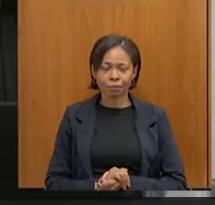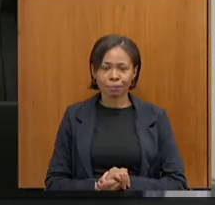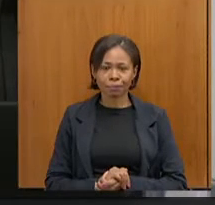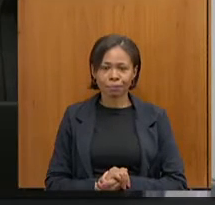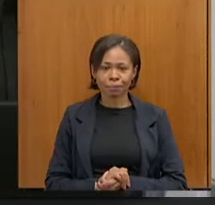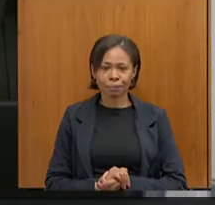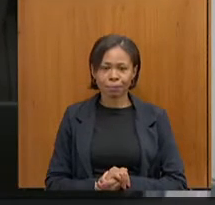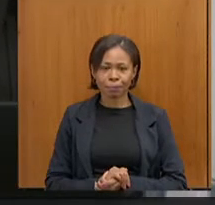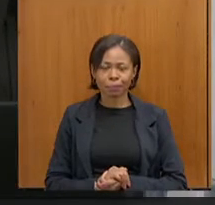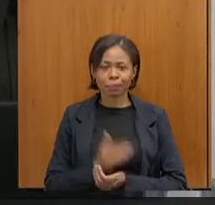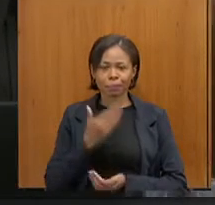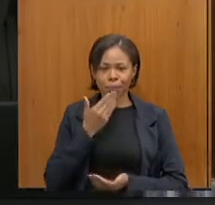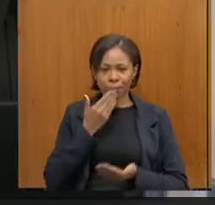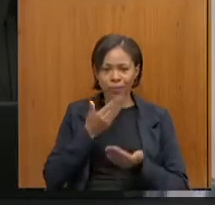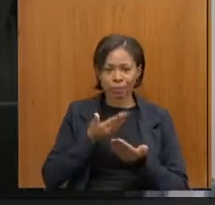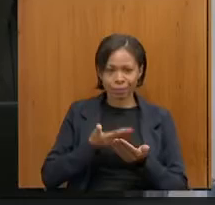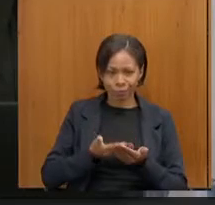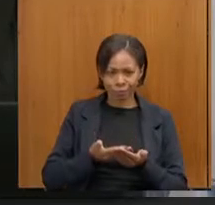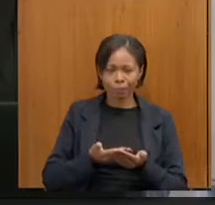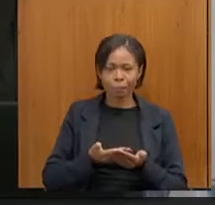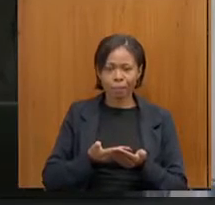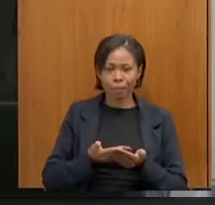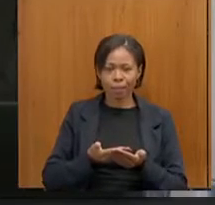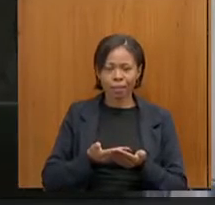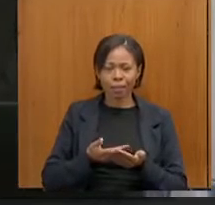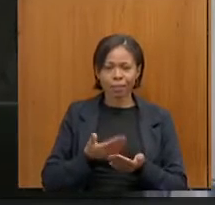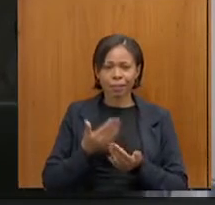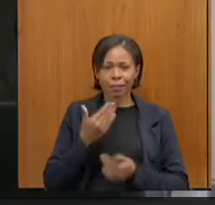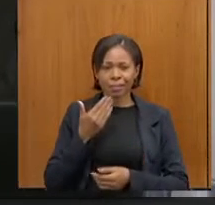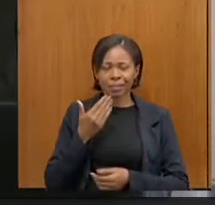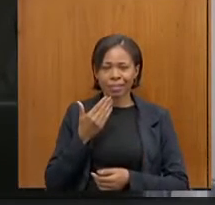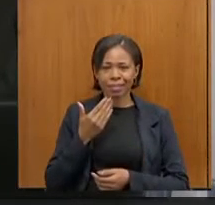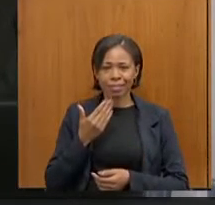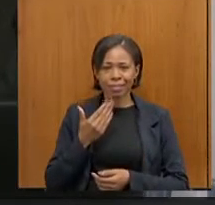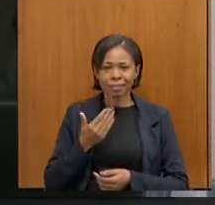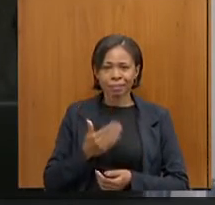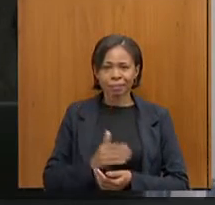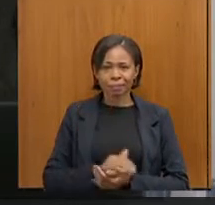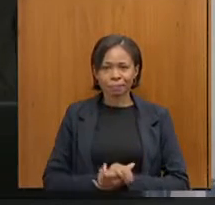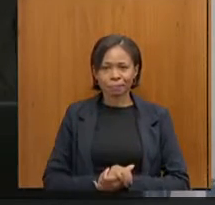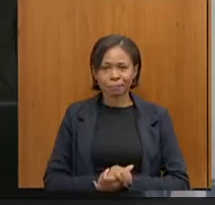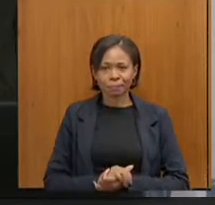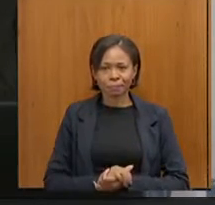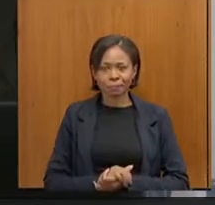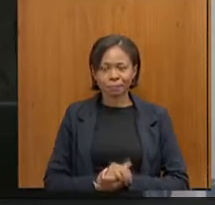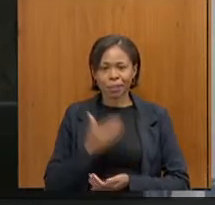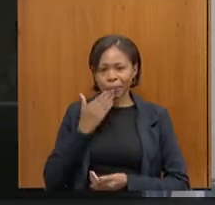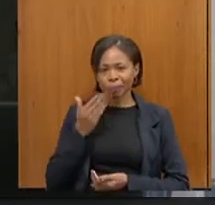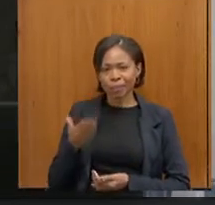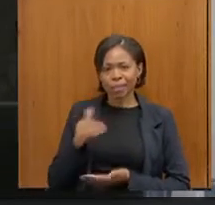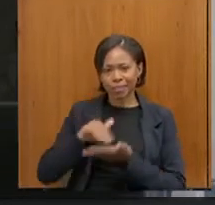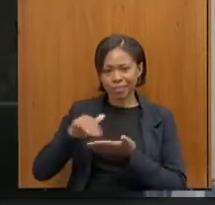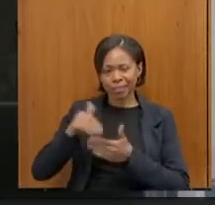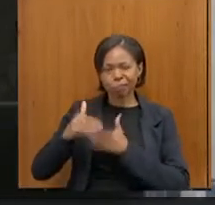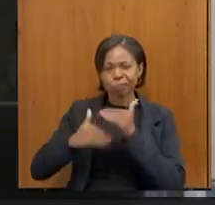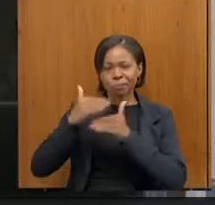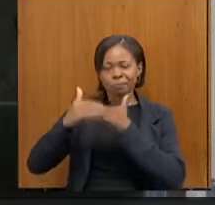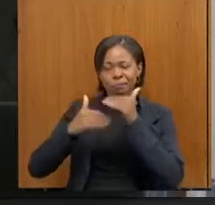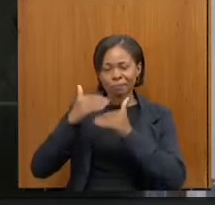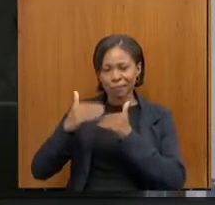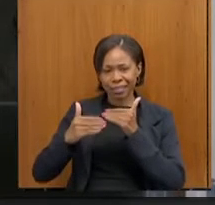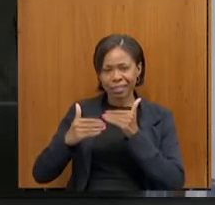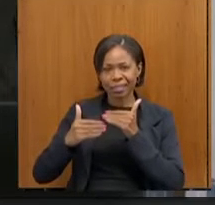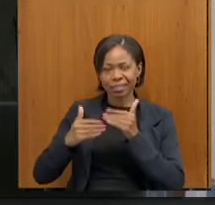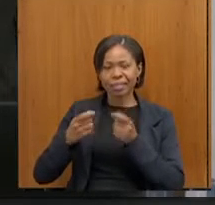o requerimento de comissão requer a secretaria de desenvolvimento de